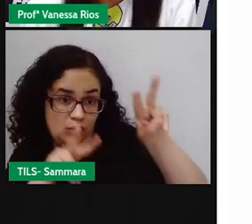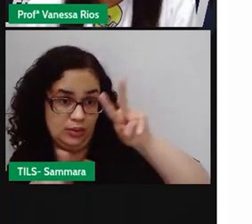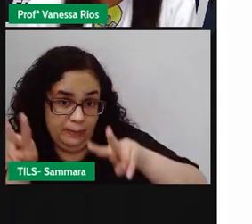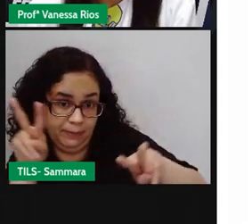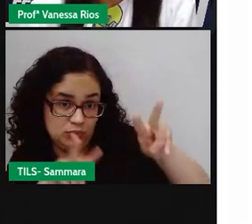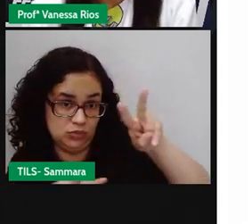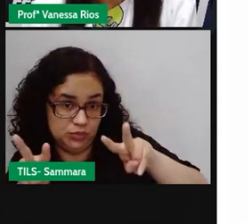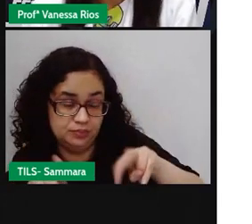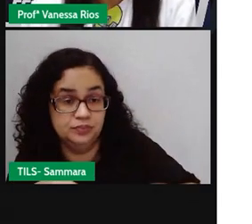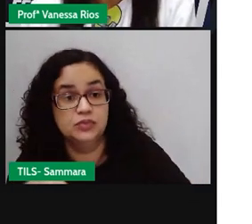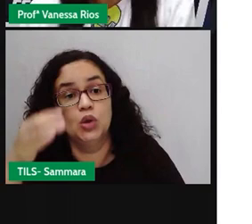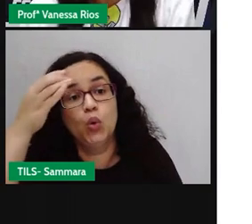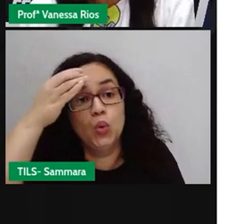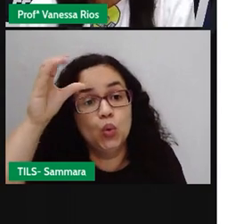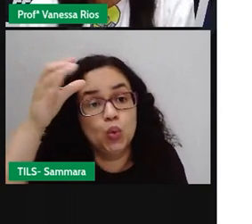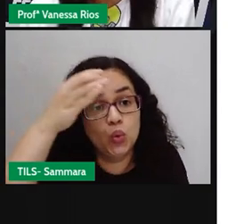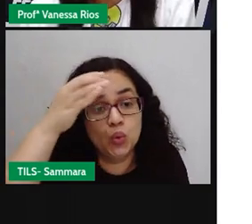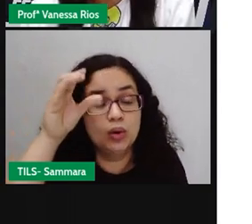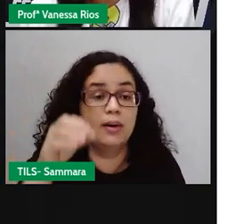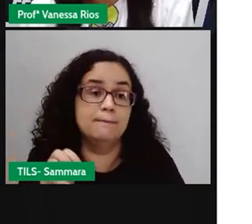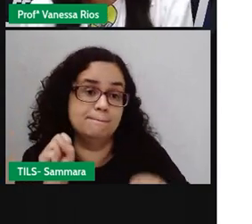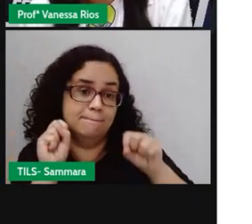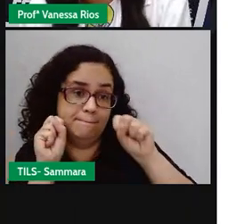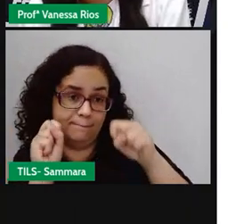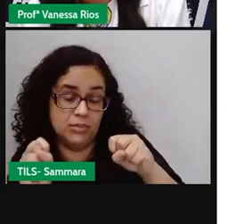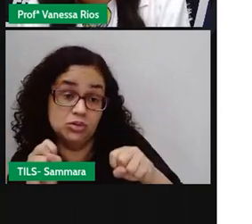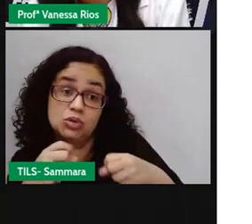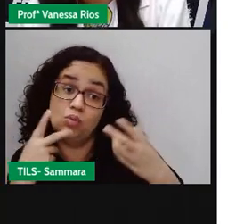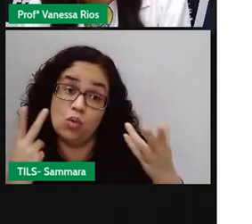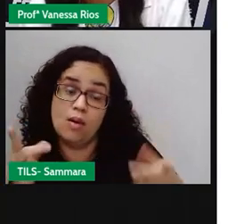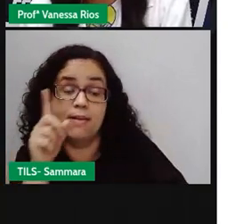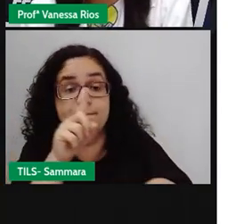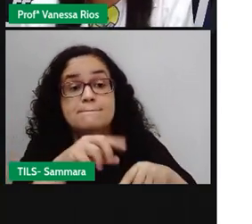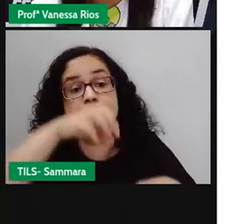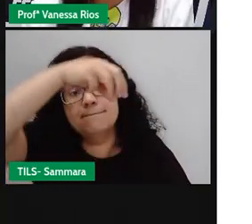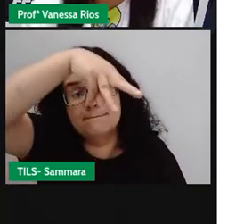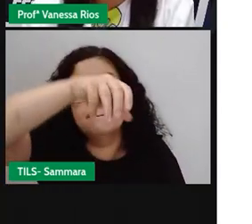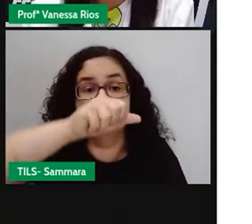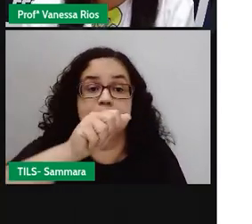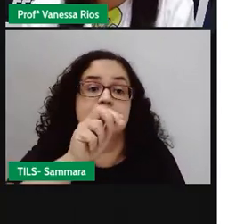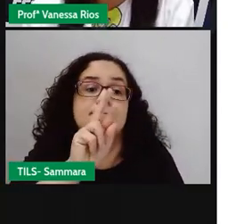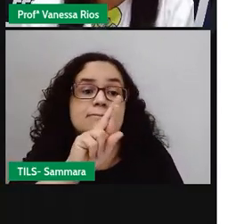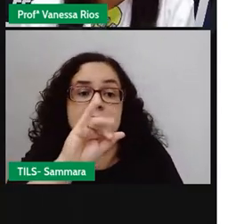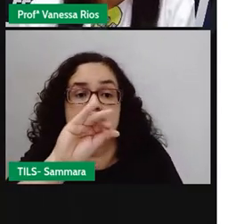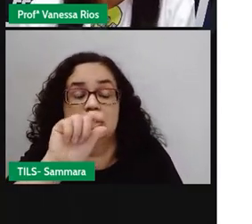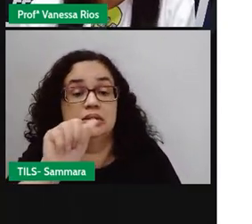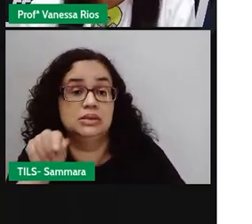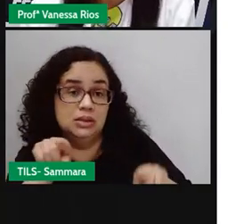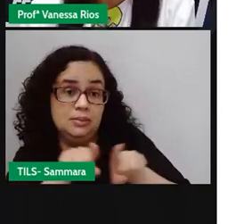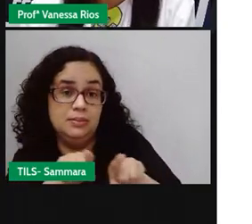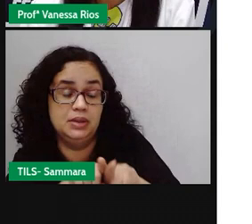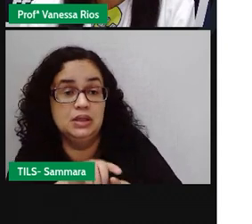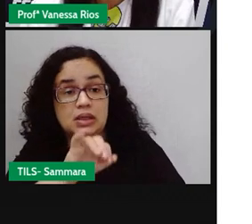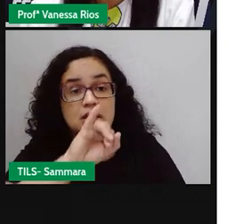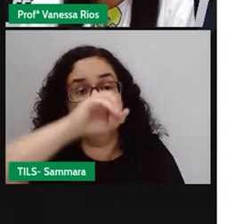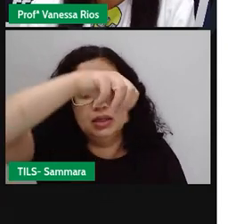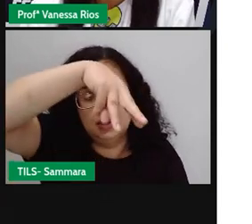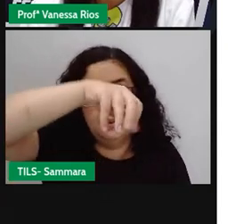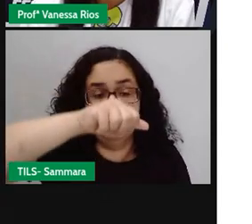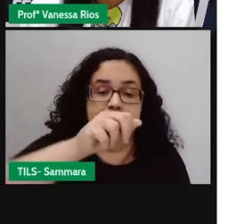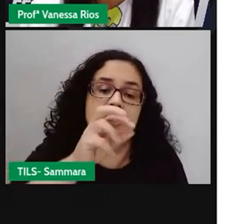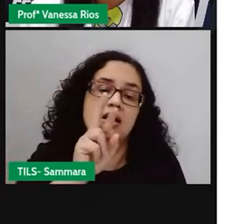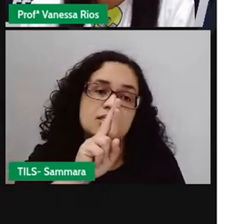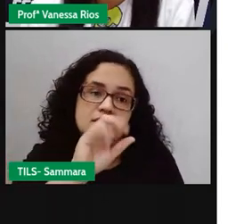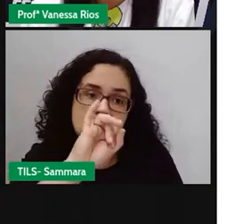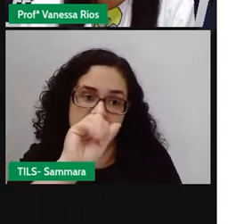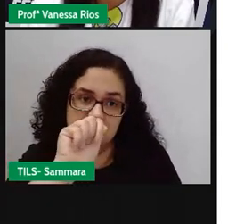Observando que o patrimônio cultural, ele pode ser material e imaterial. O patrimônio